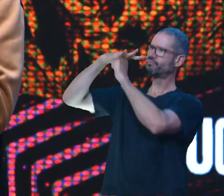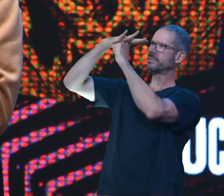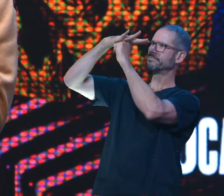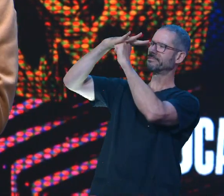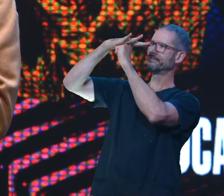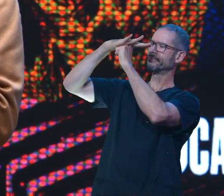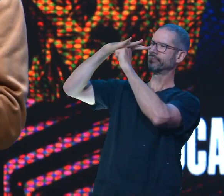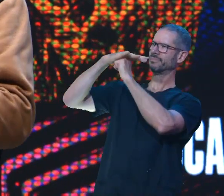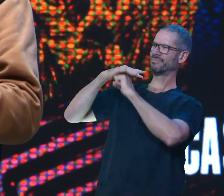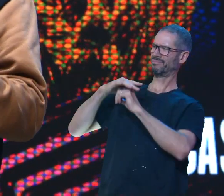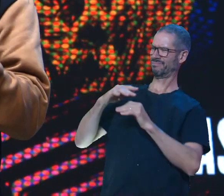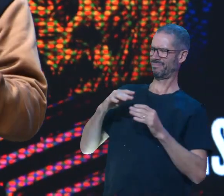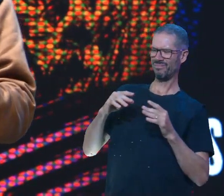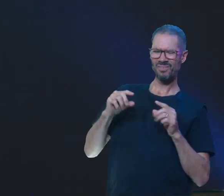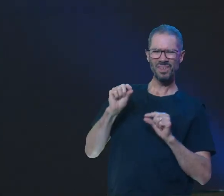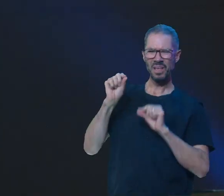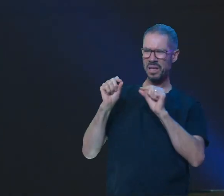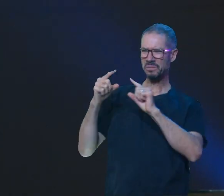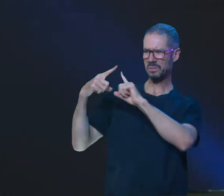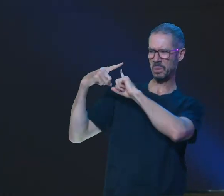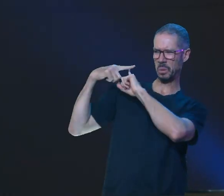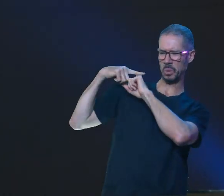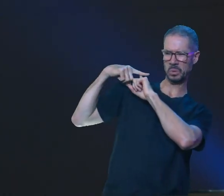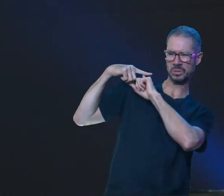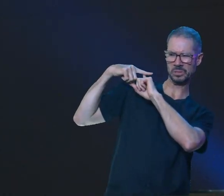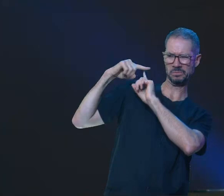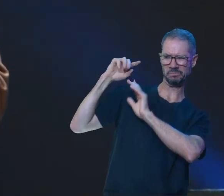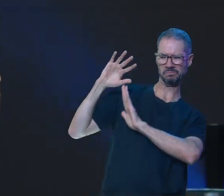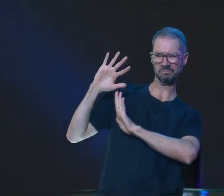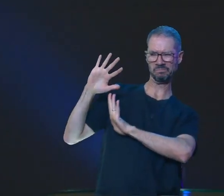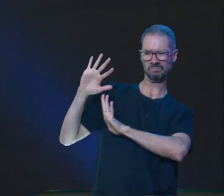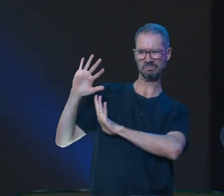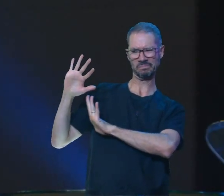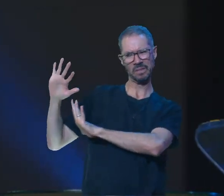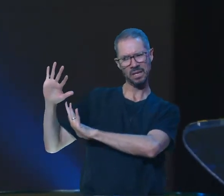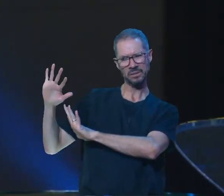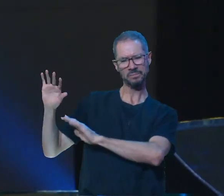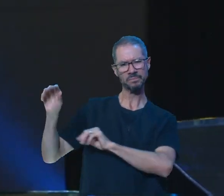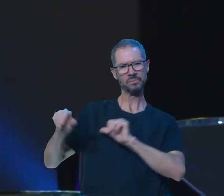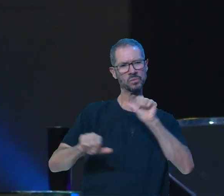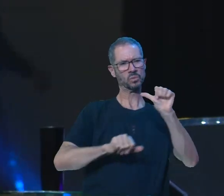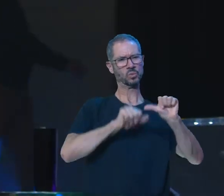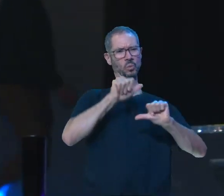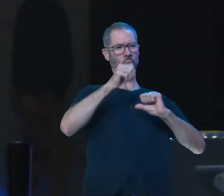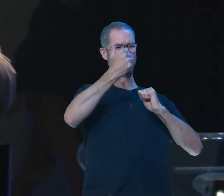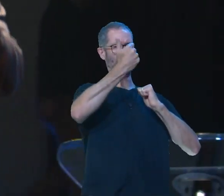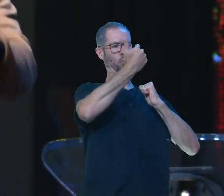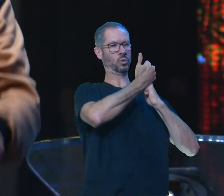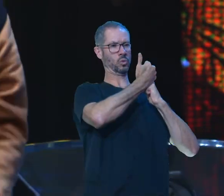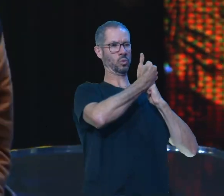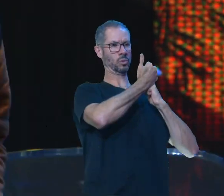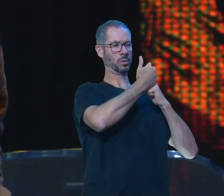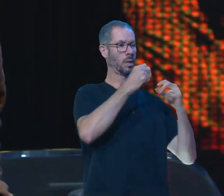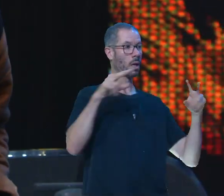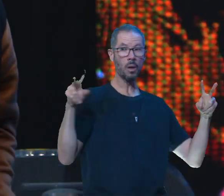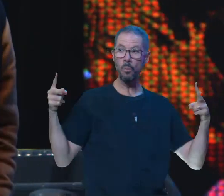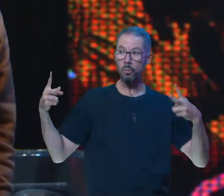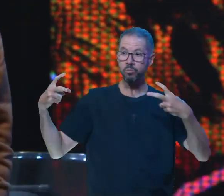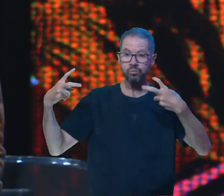de parar simplesmente a cruz de lado e começa a carregar a cruz de verdade, todo mundo ao redor está